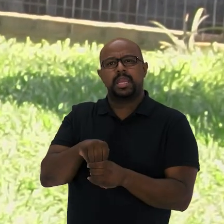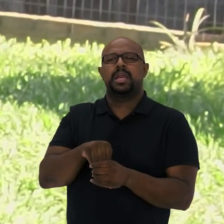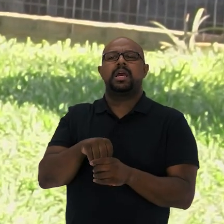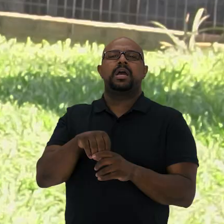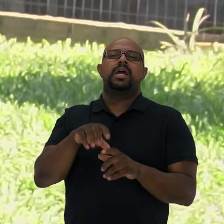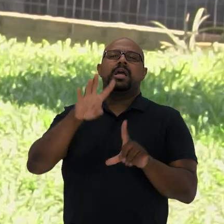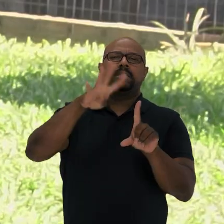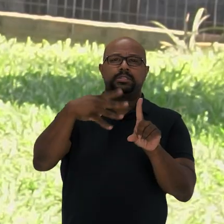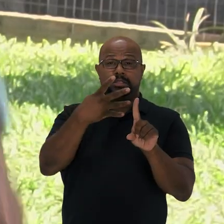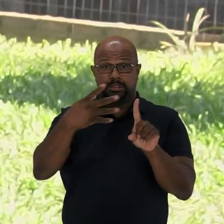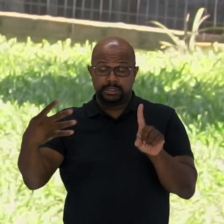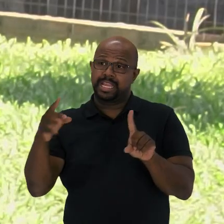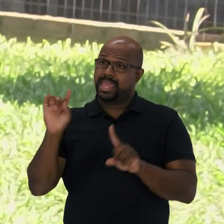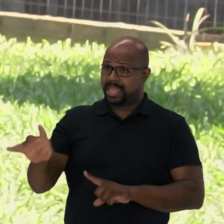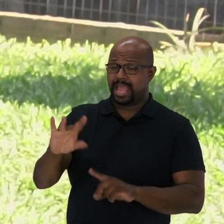cada